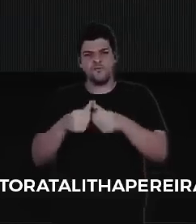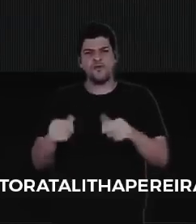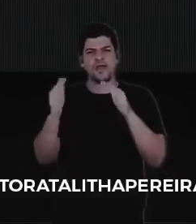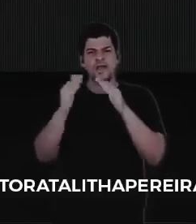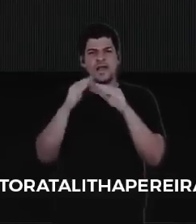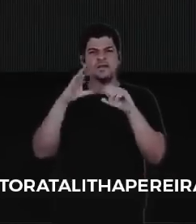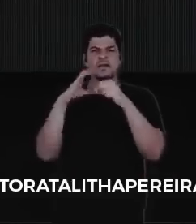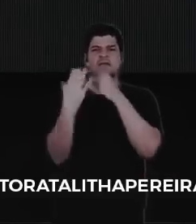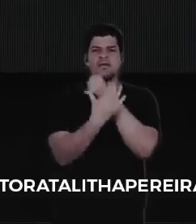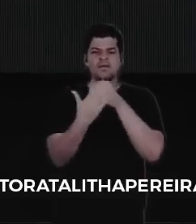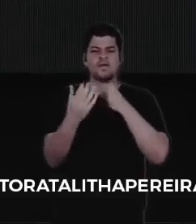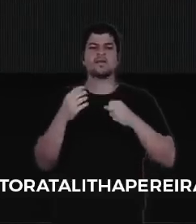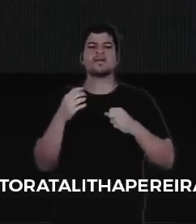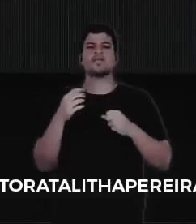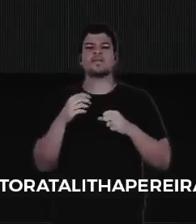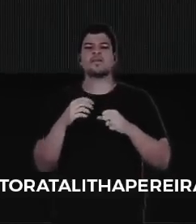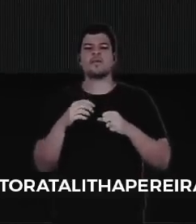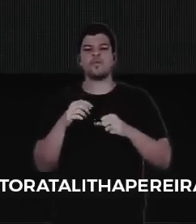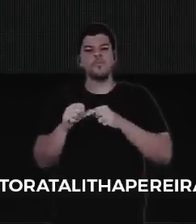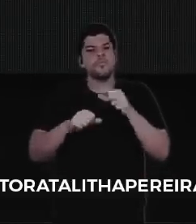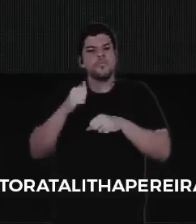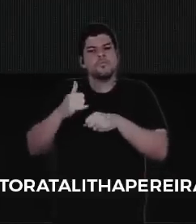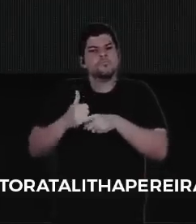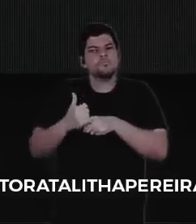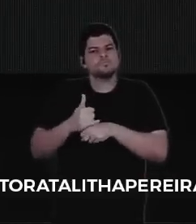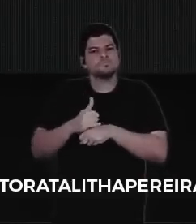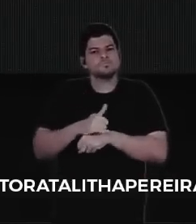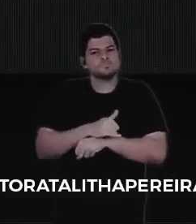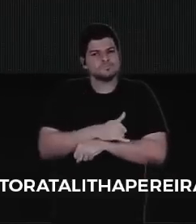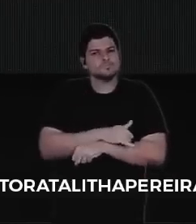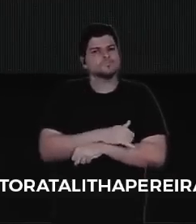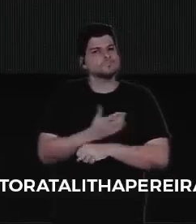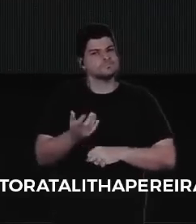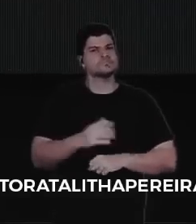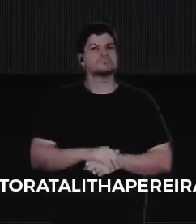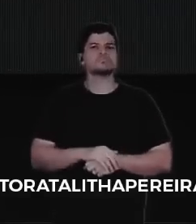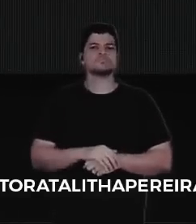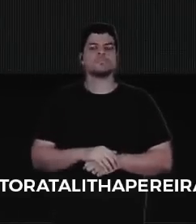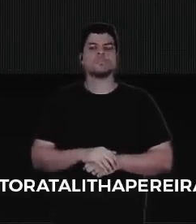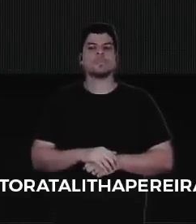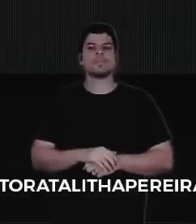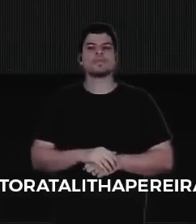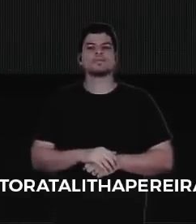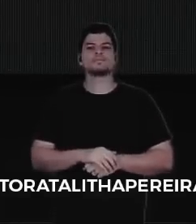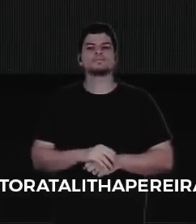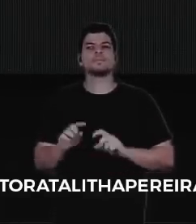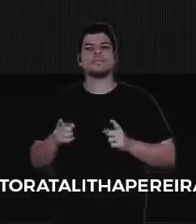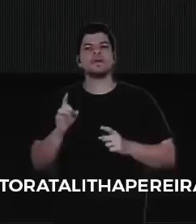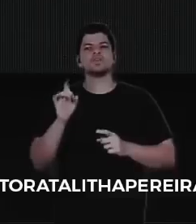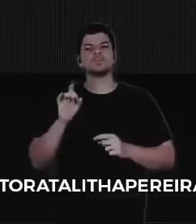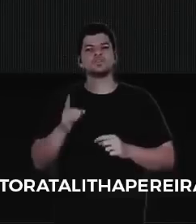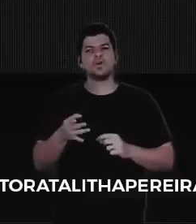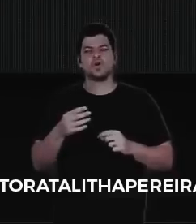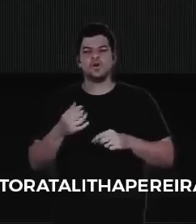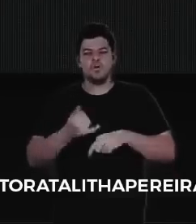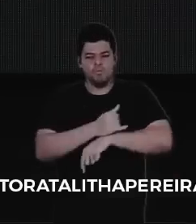Ficou. Foi ou não foi? E não é só em termos disso, não.